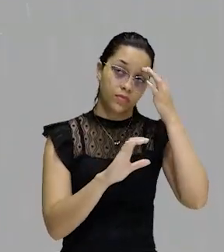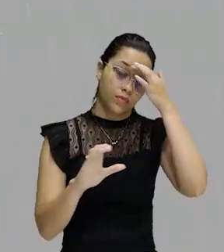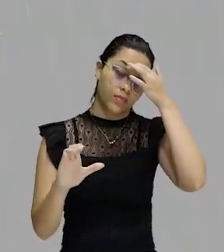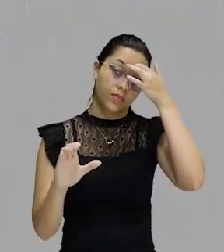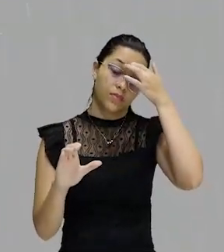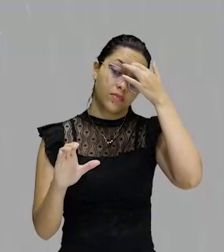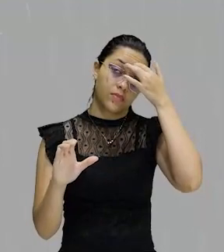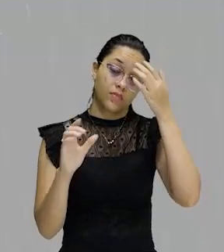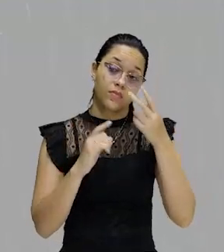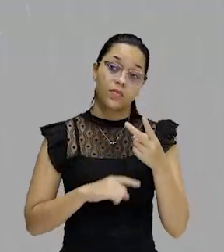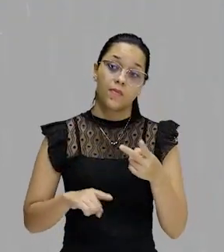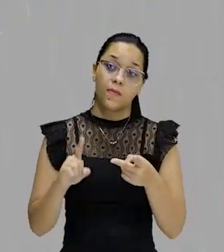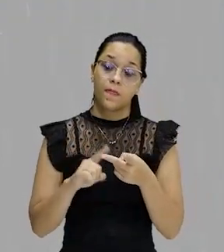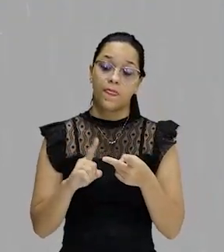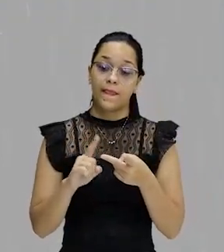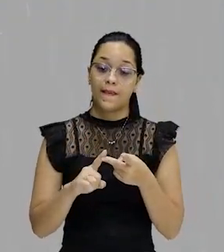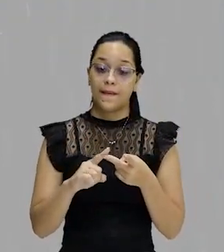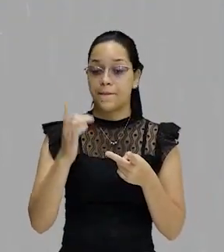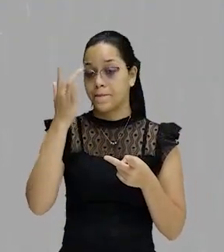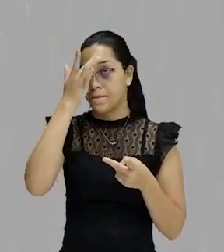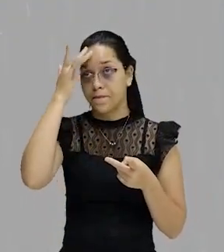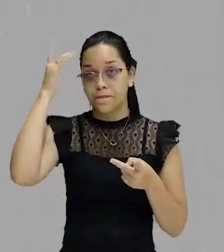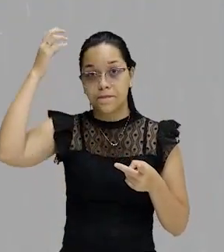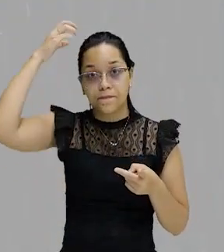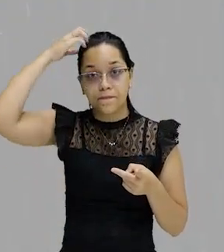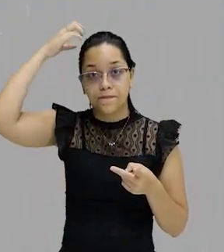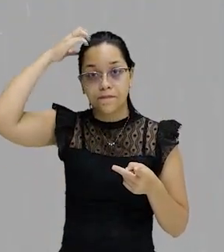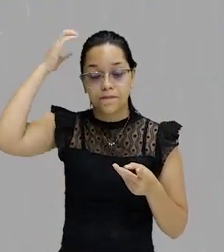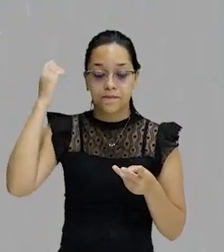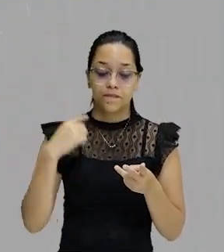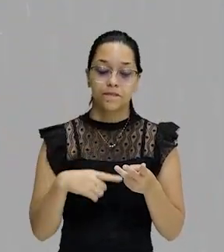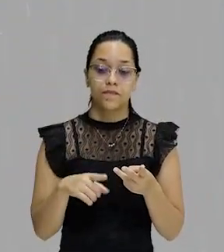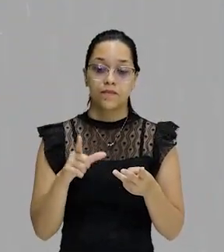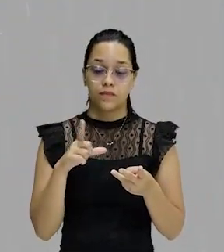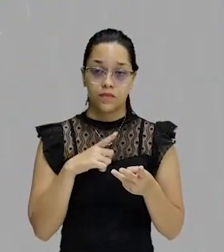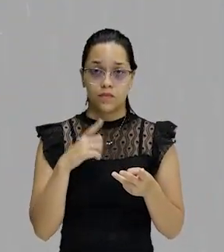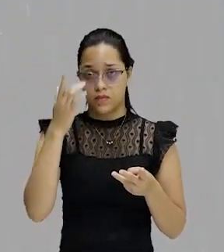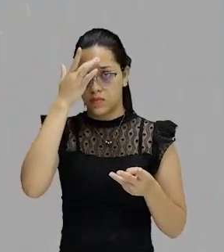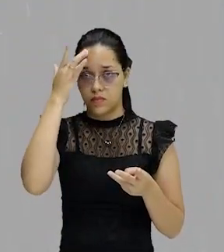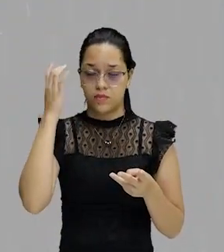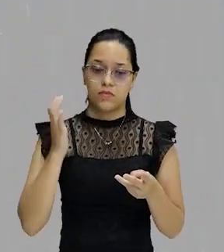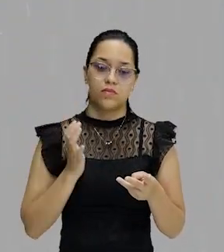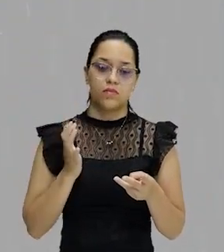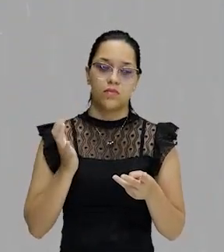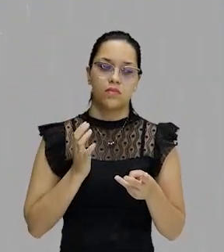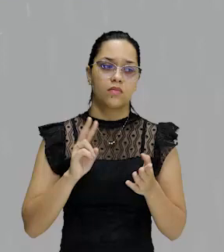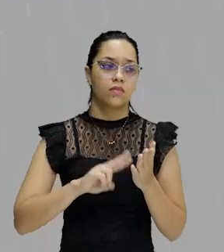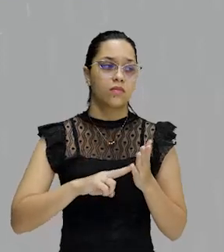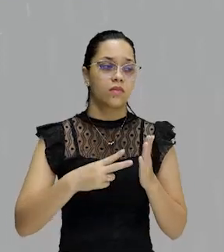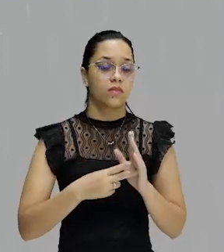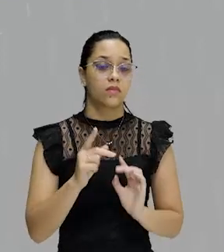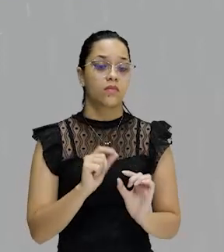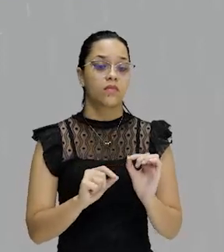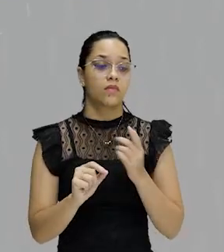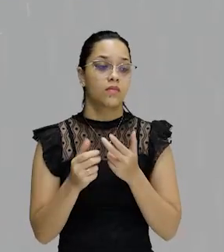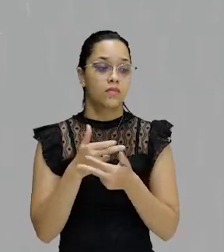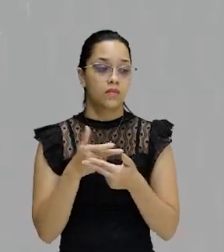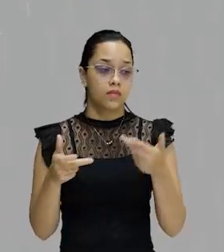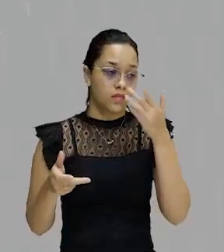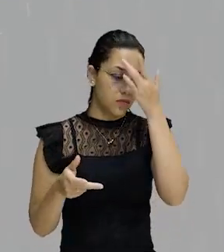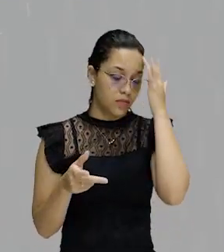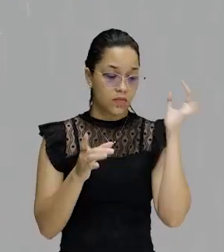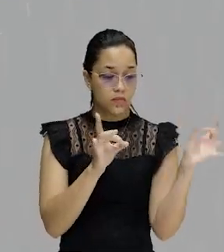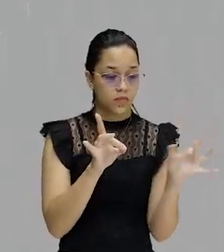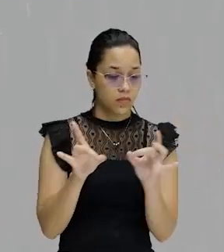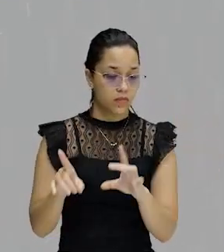nós temos setores ligados à realeza e até mesmo a quem? A essa burguesia. Ou seja, mercadores,